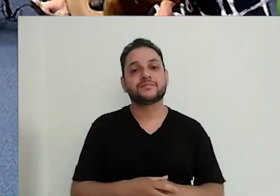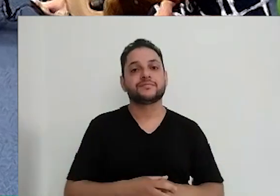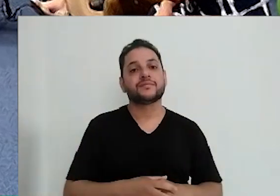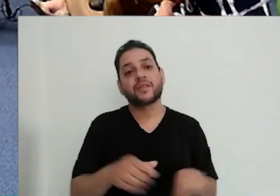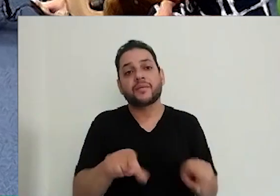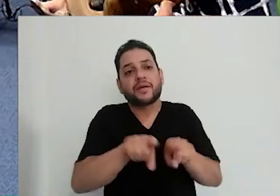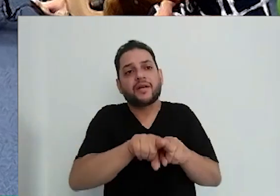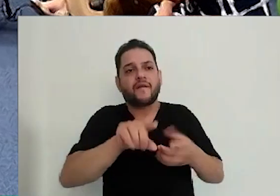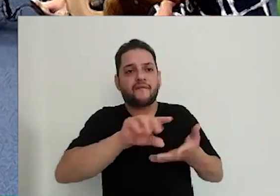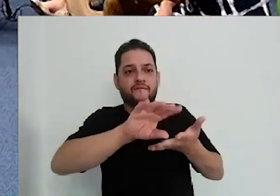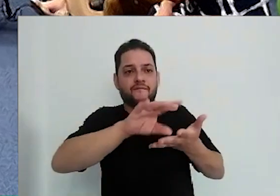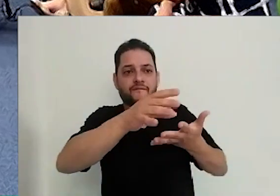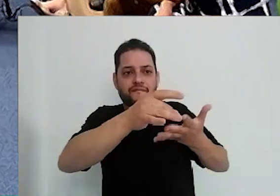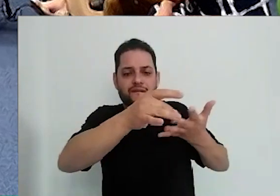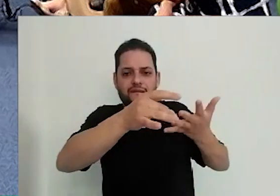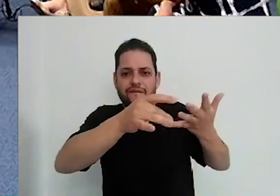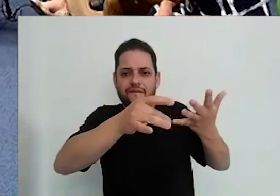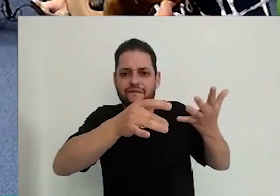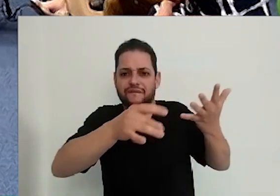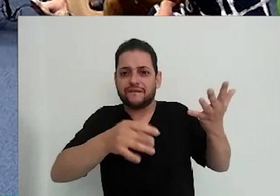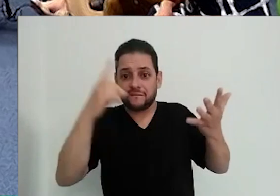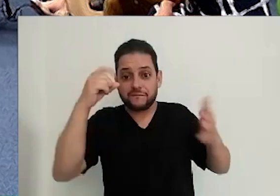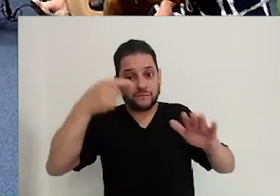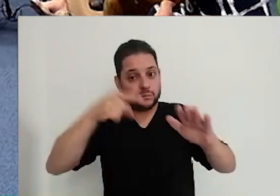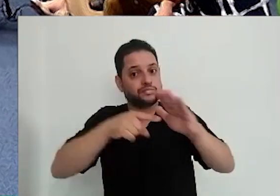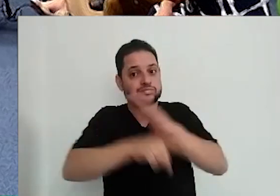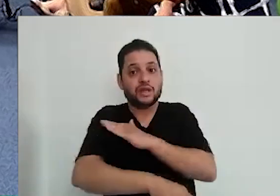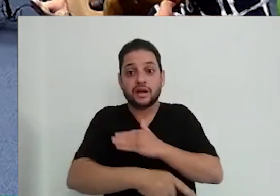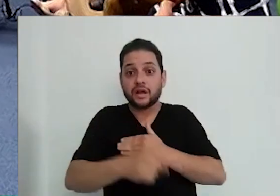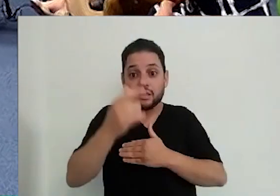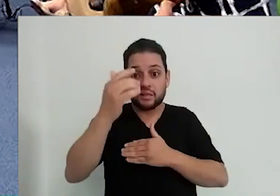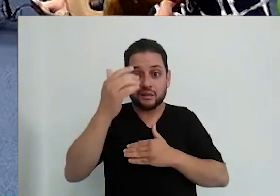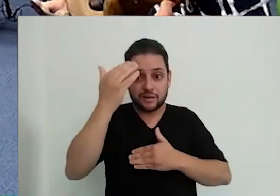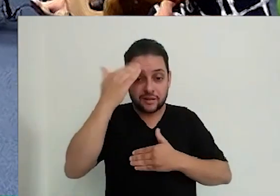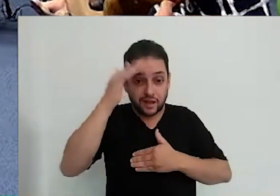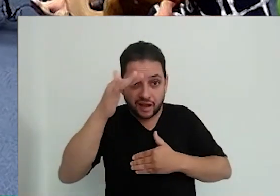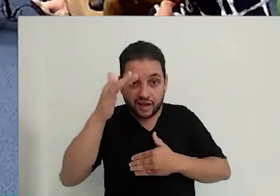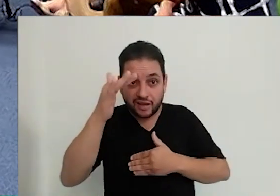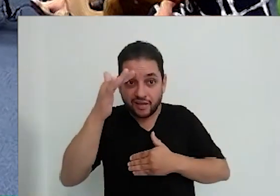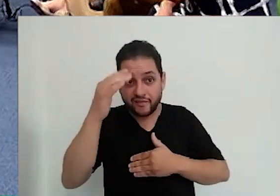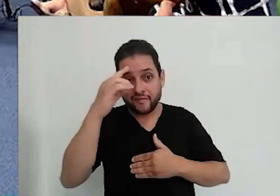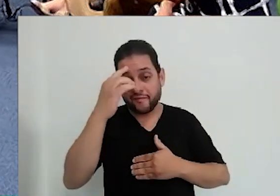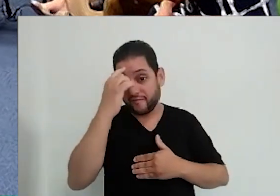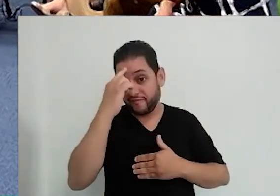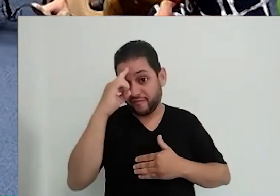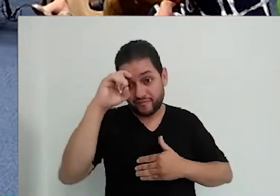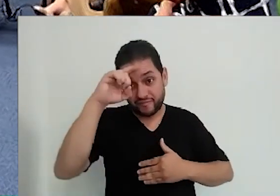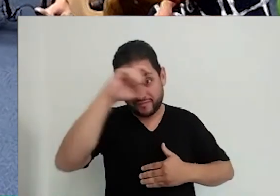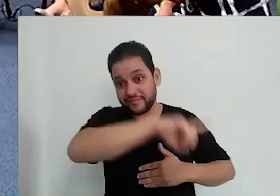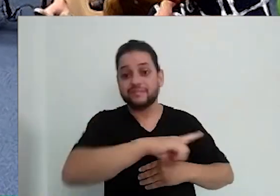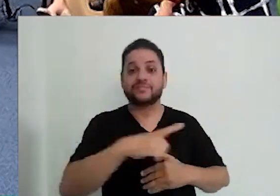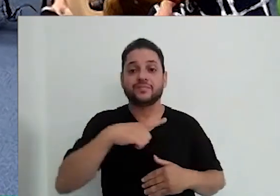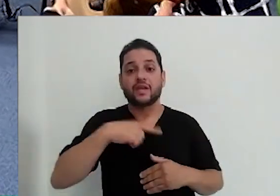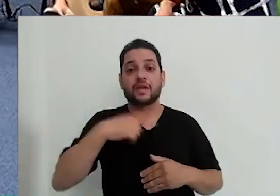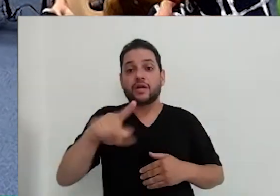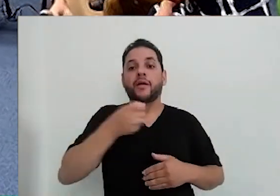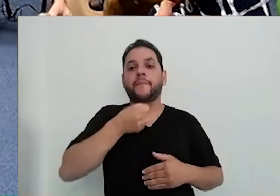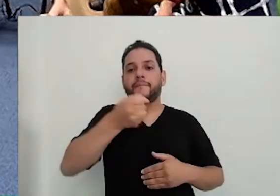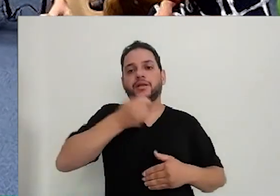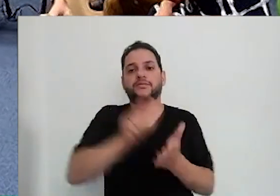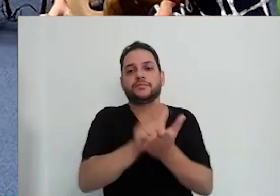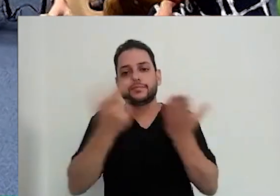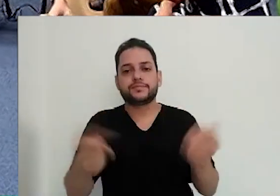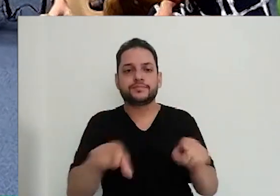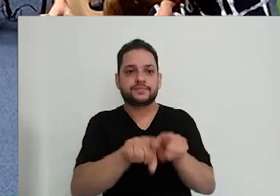muito complexas que são difíceis de entender e são difíceis de explicar né Eu acho que de parte a parte tanto da parte da Imprensa quanto da parte do